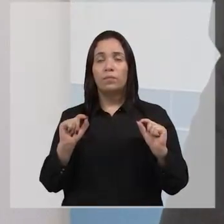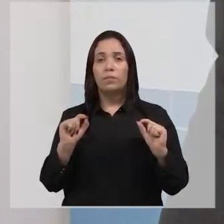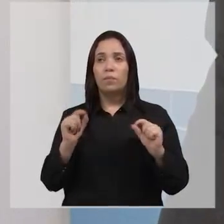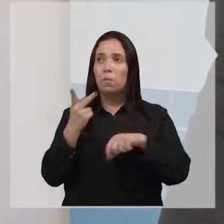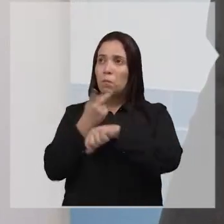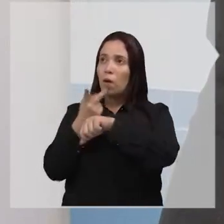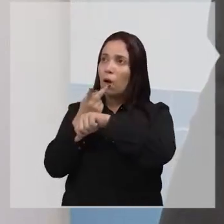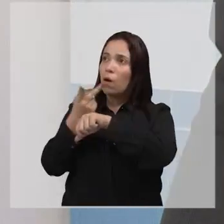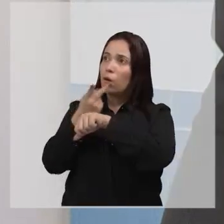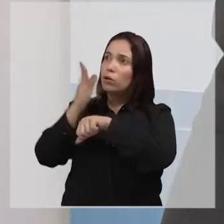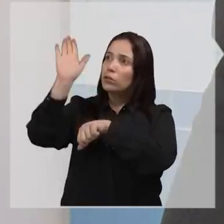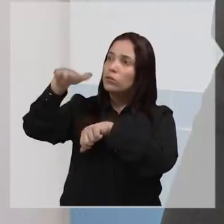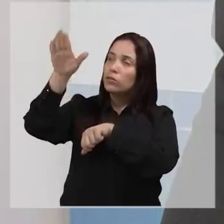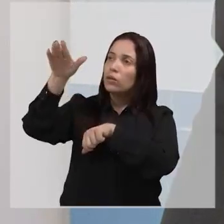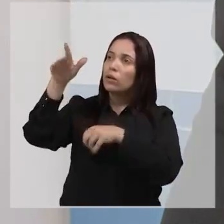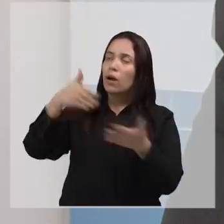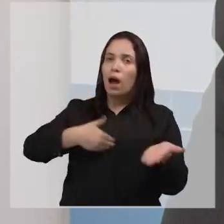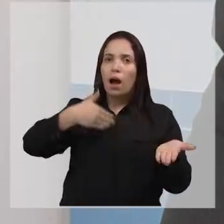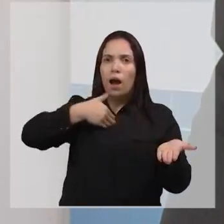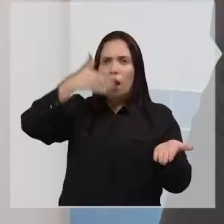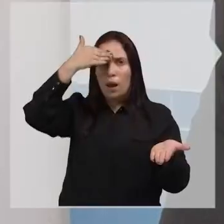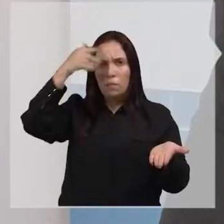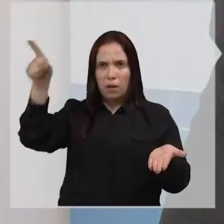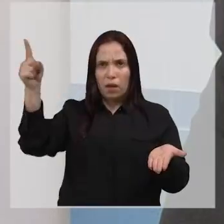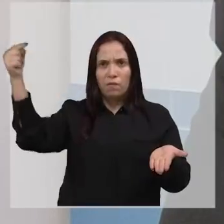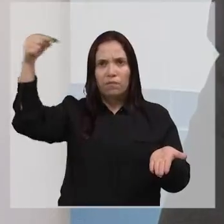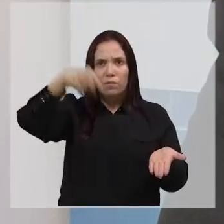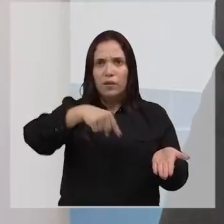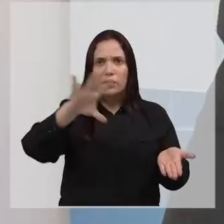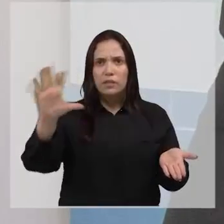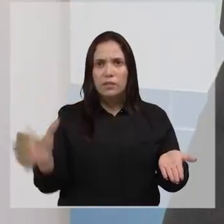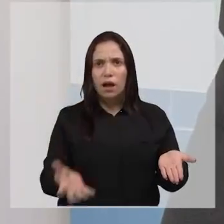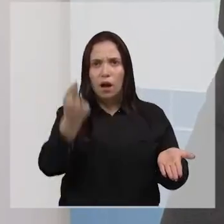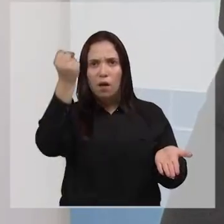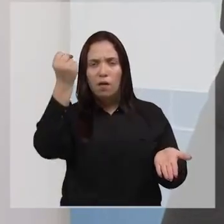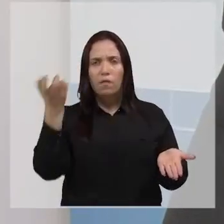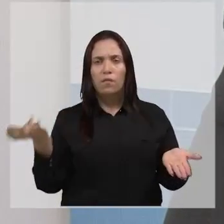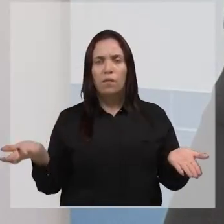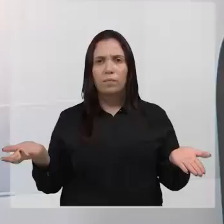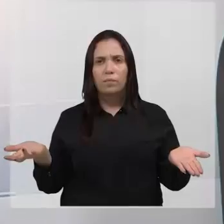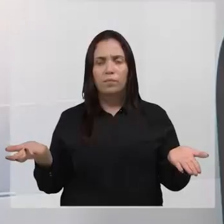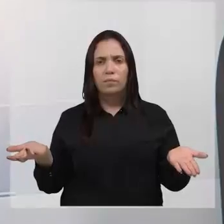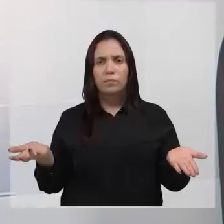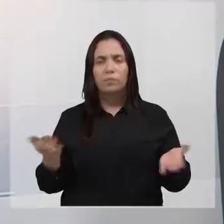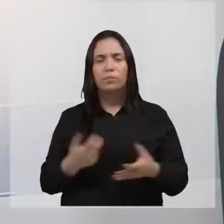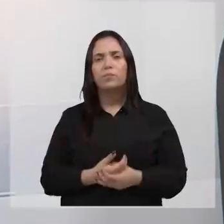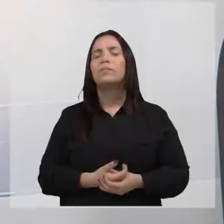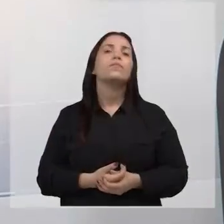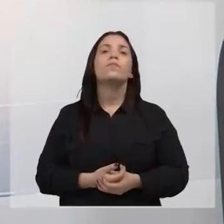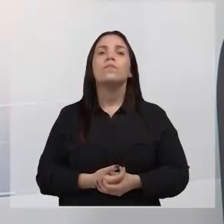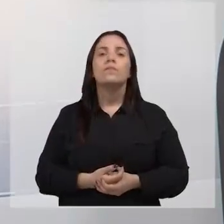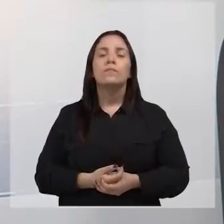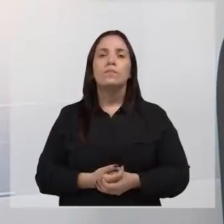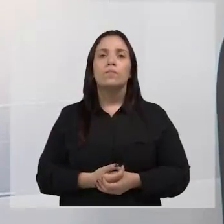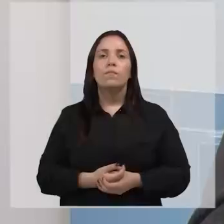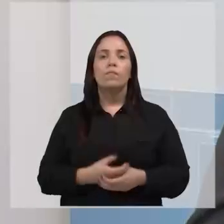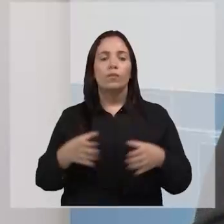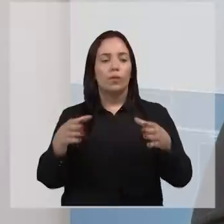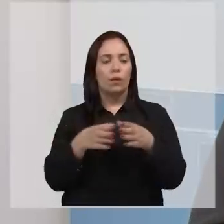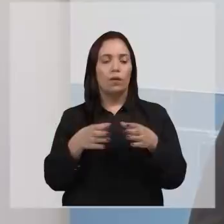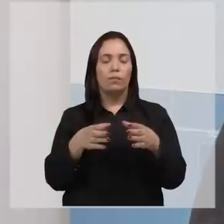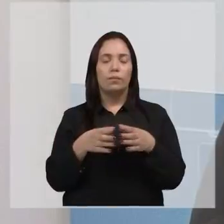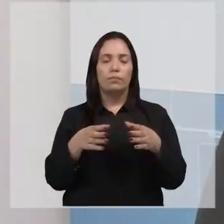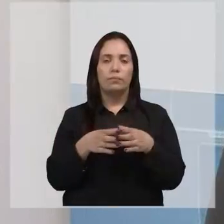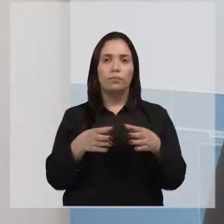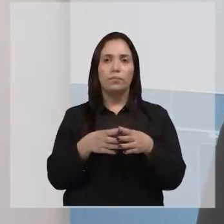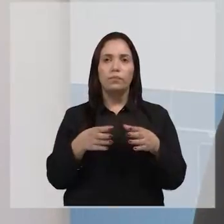Islâmico, ou de do meu nome, Luiz? São várias dos denominações.